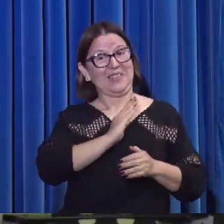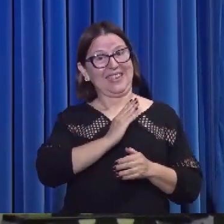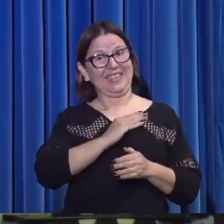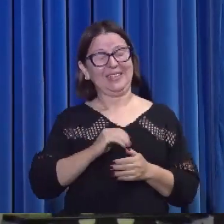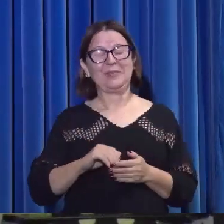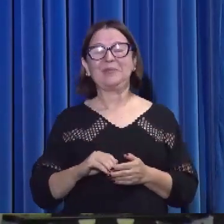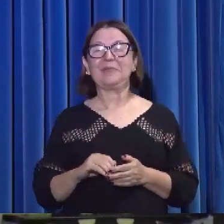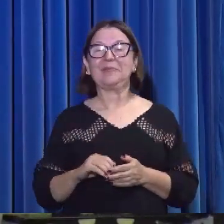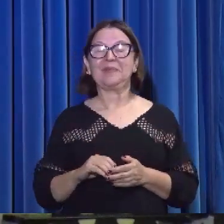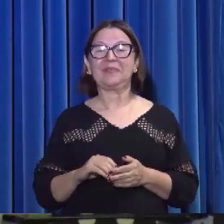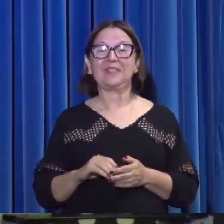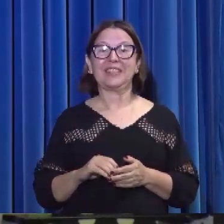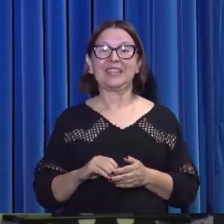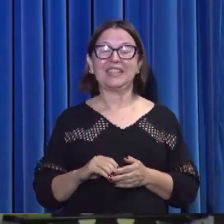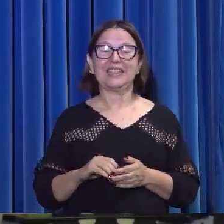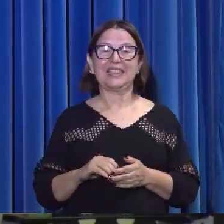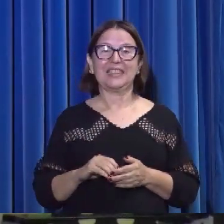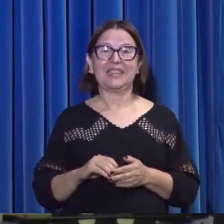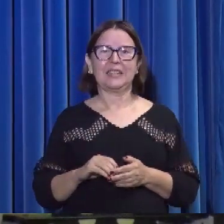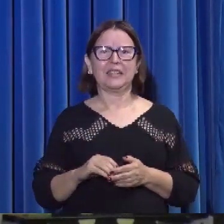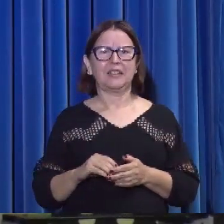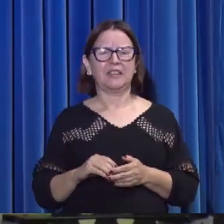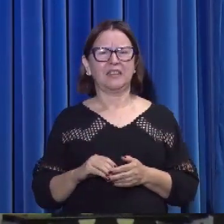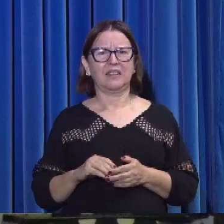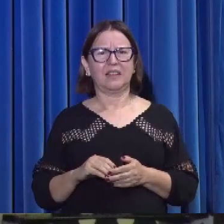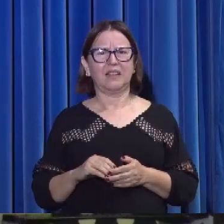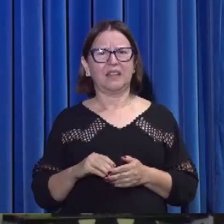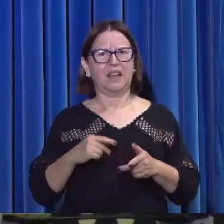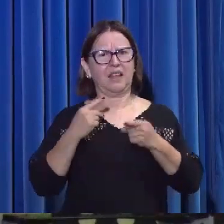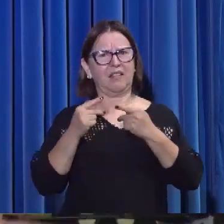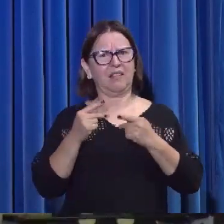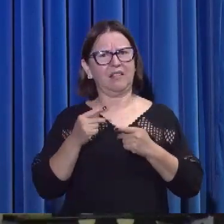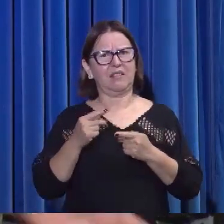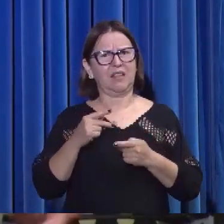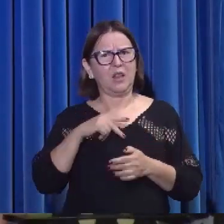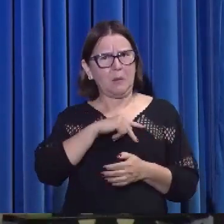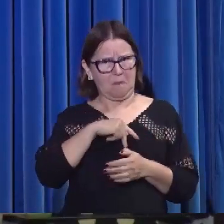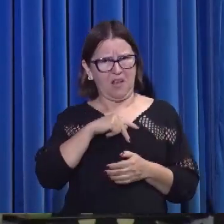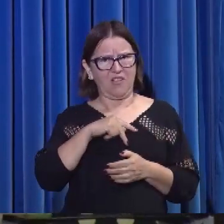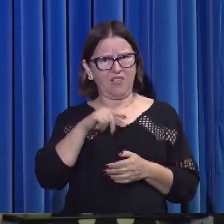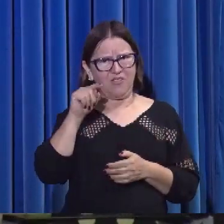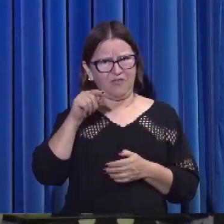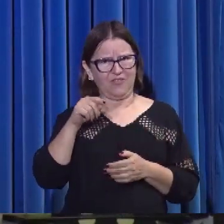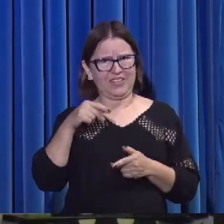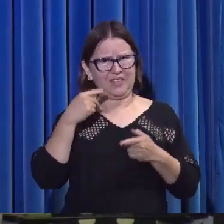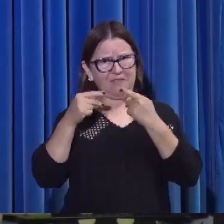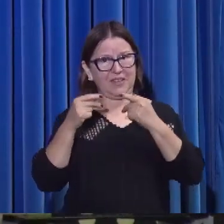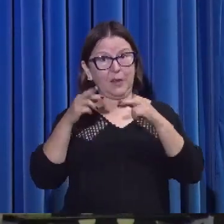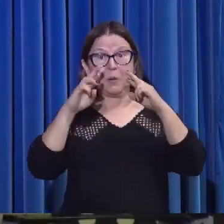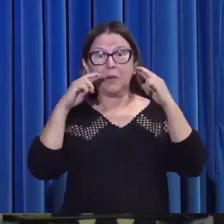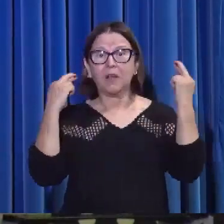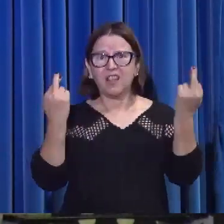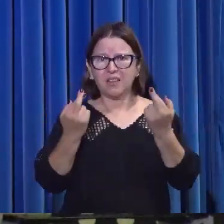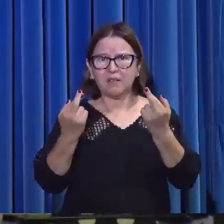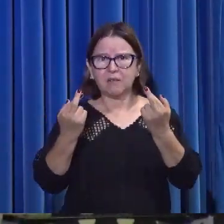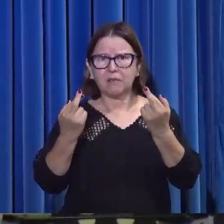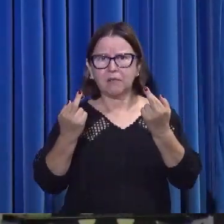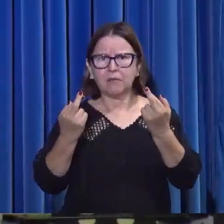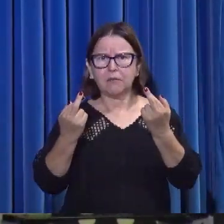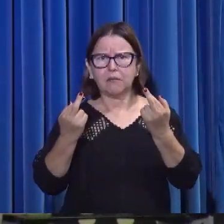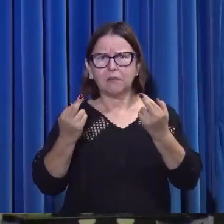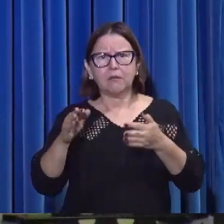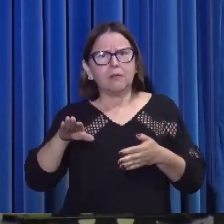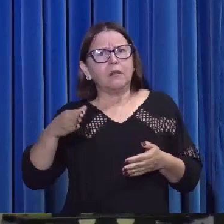ele está falando com Paulo e ele fala para Paulo: "Ô pai, você está falando de um reino? Que reino que é